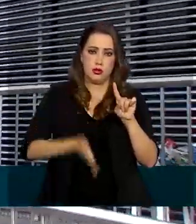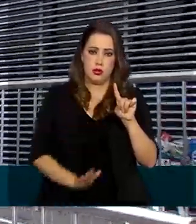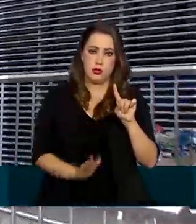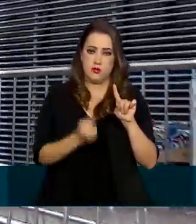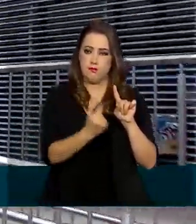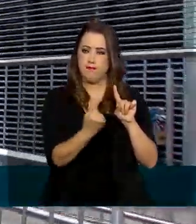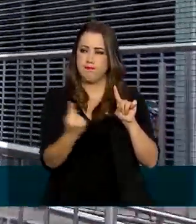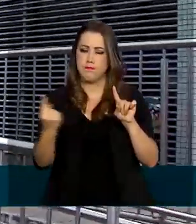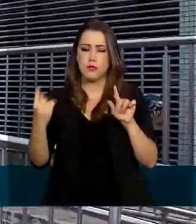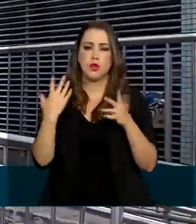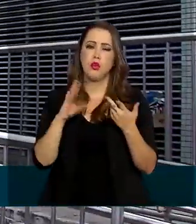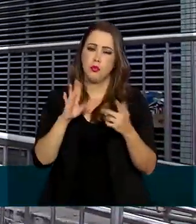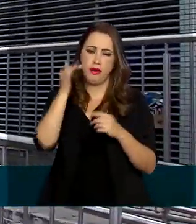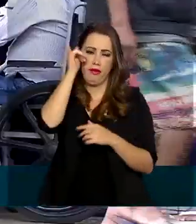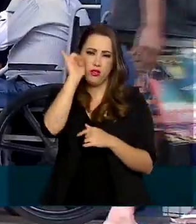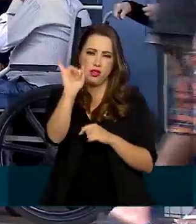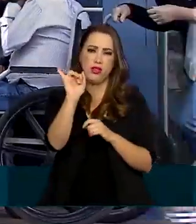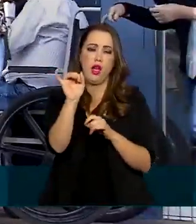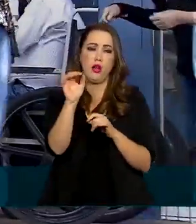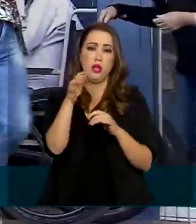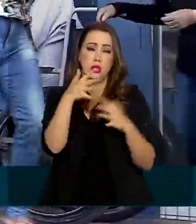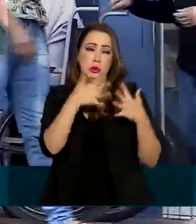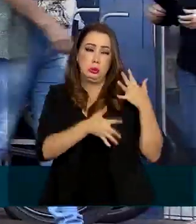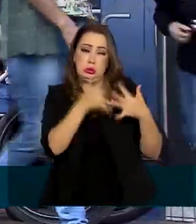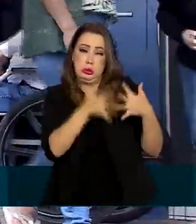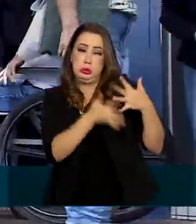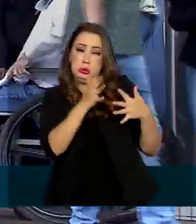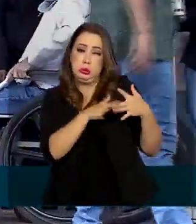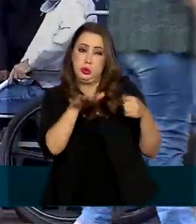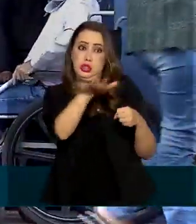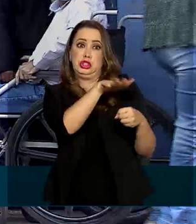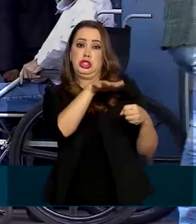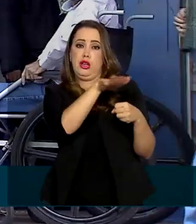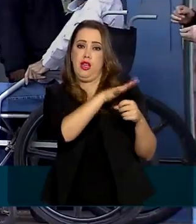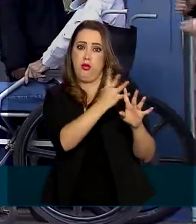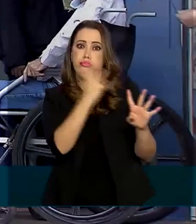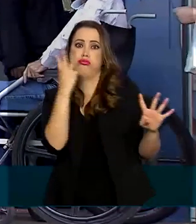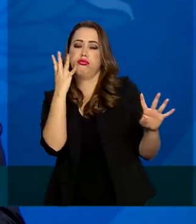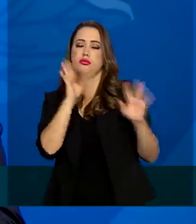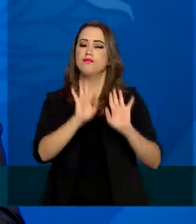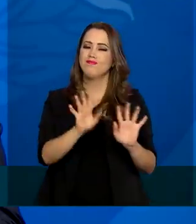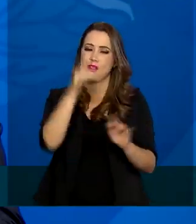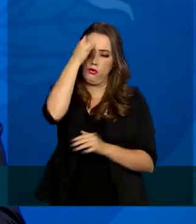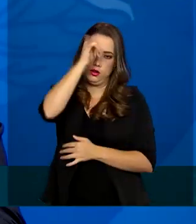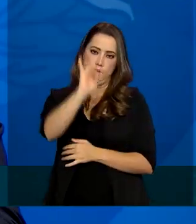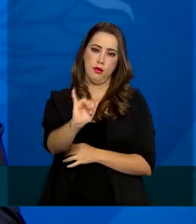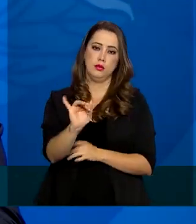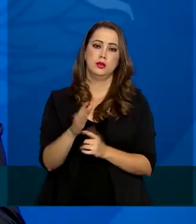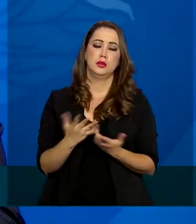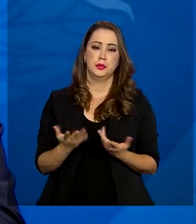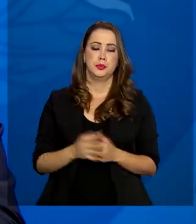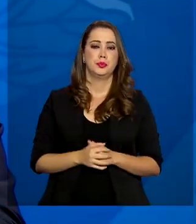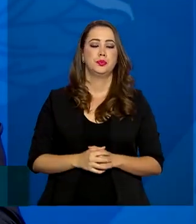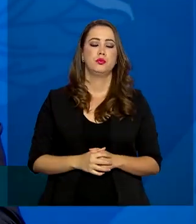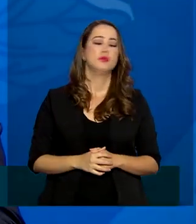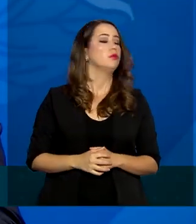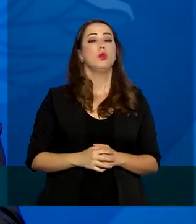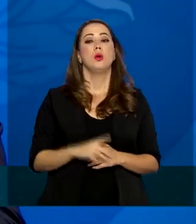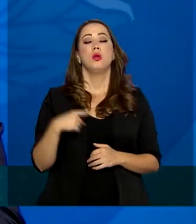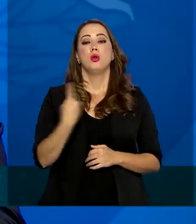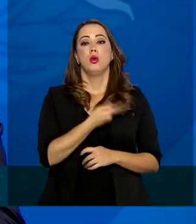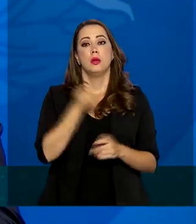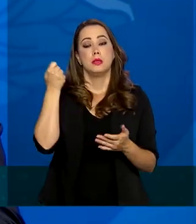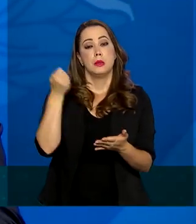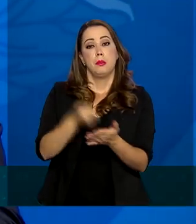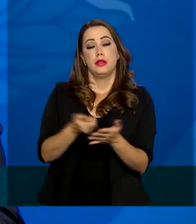sobrecarga nos meios digitais e aglomerações nas agências. Agora nós vamos pagar